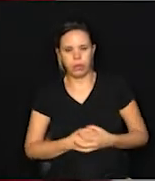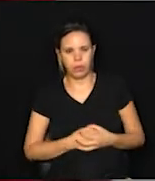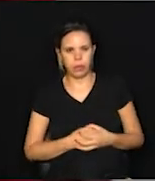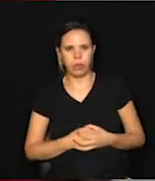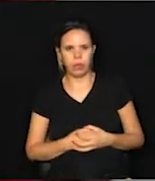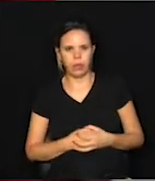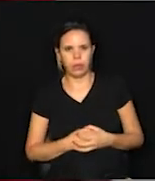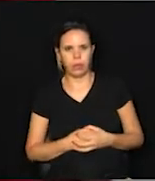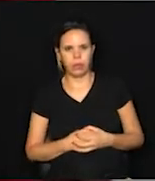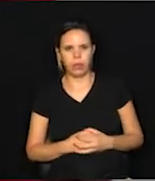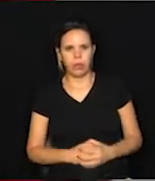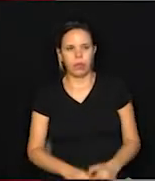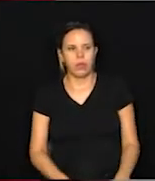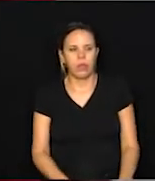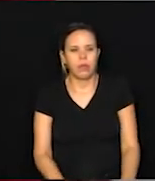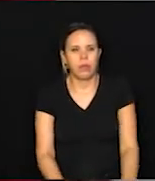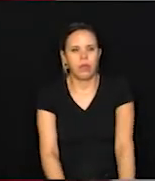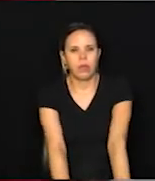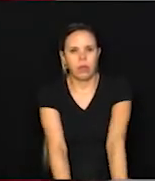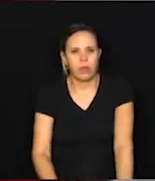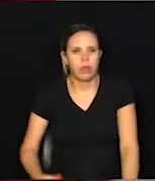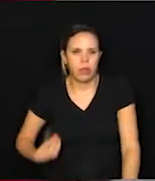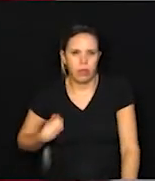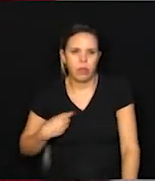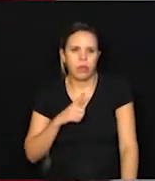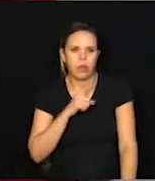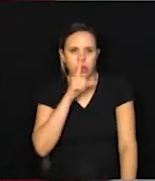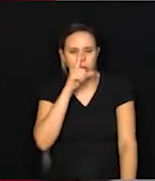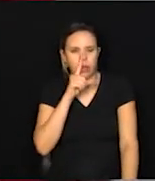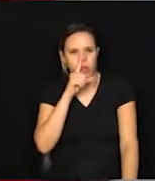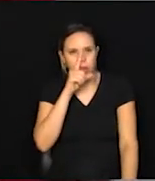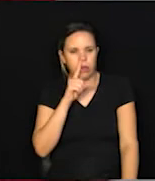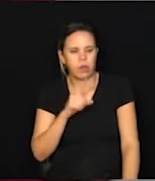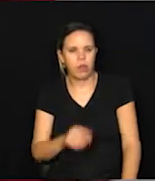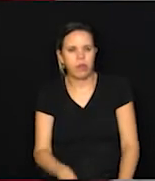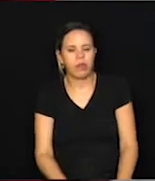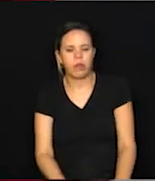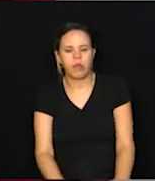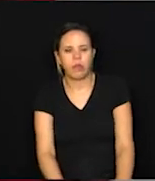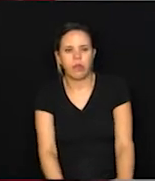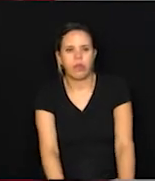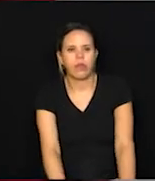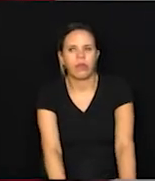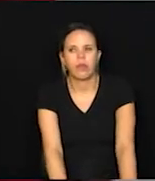trombos. Mas existe, sim, um risco, um nexo causal.